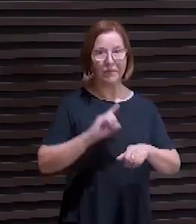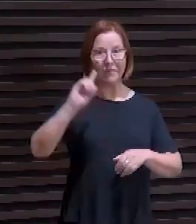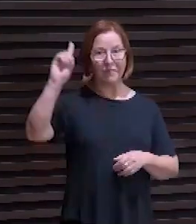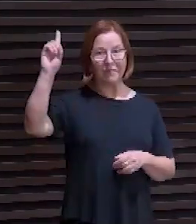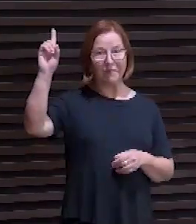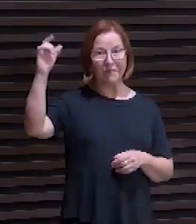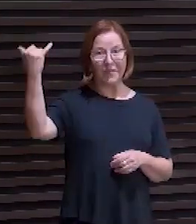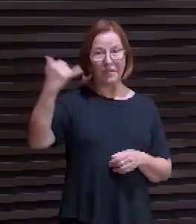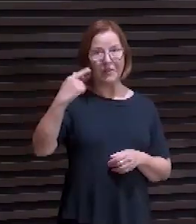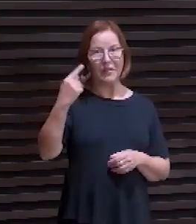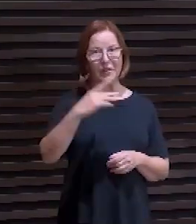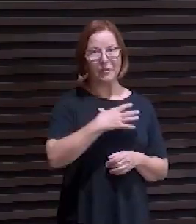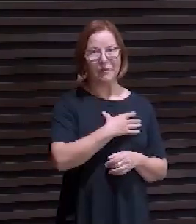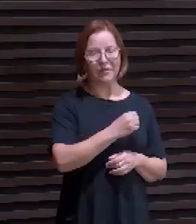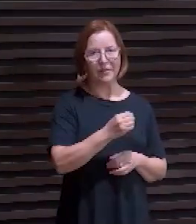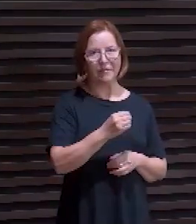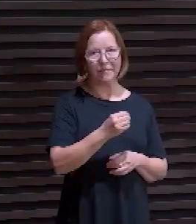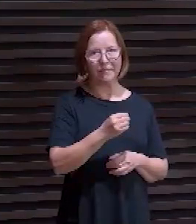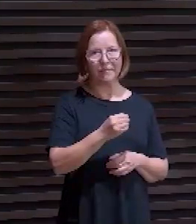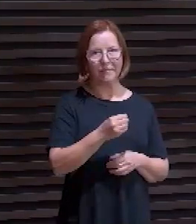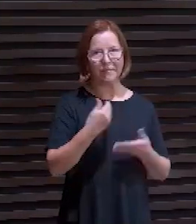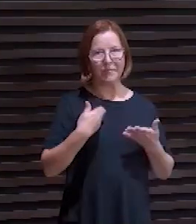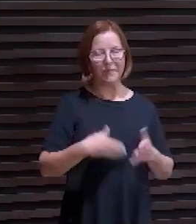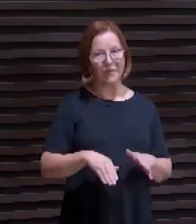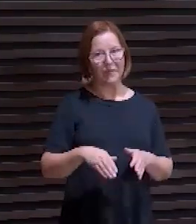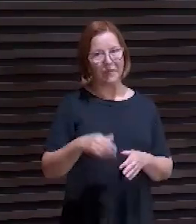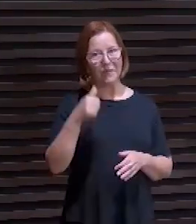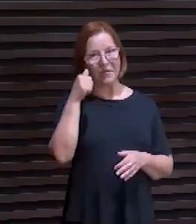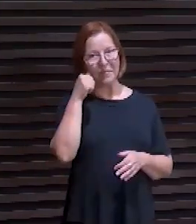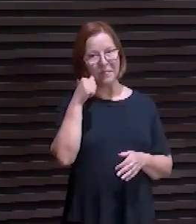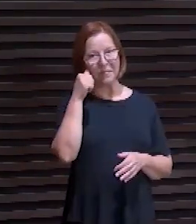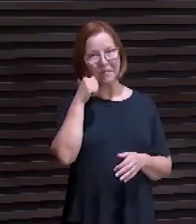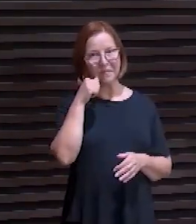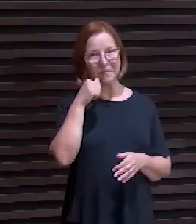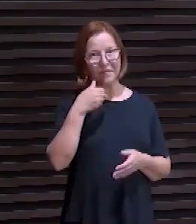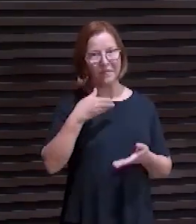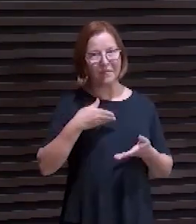Deus enviou o seu Filho, nascido de mulher,